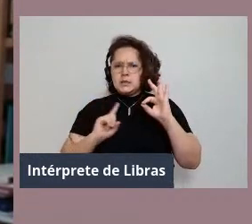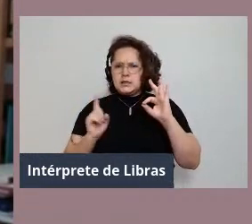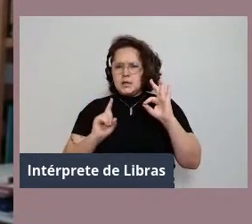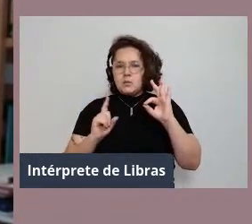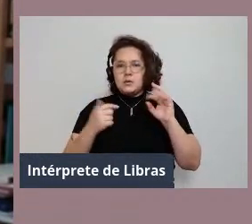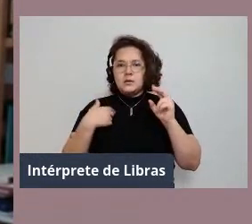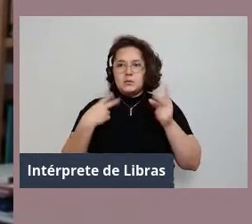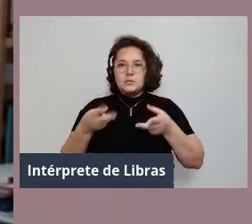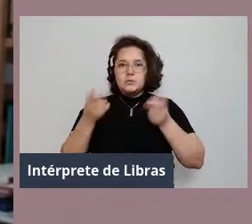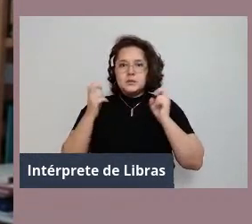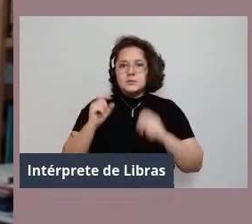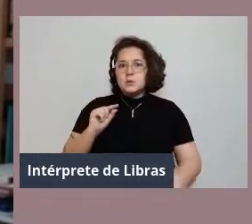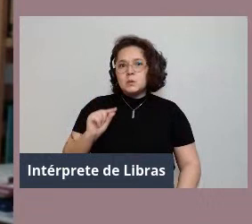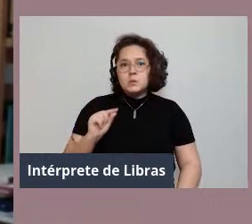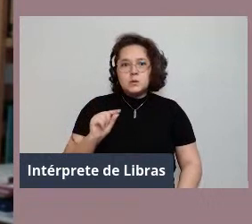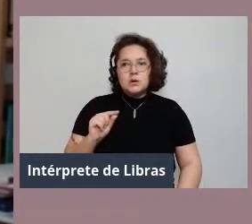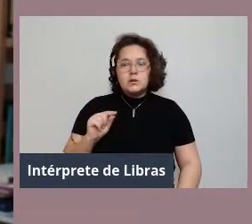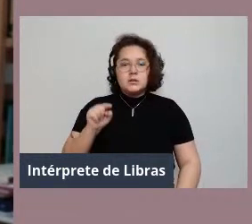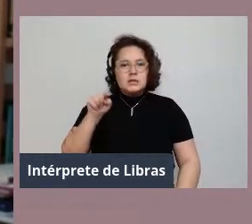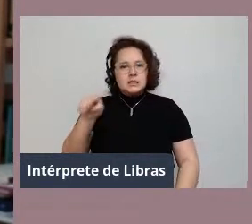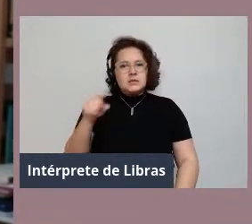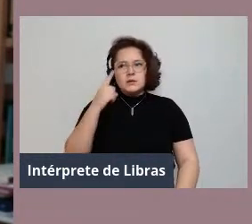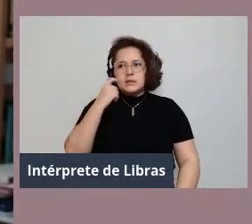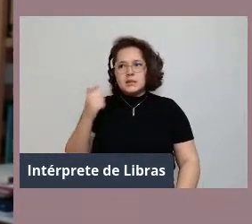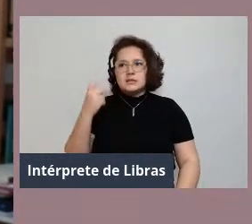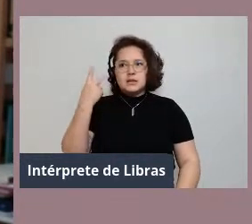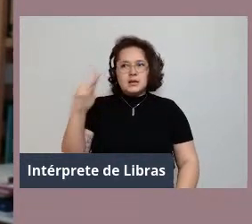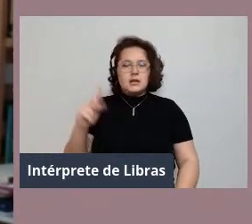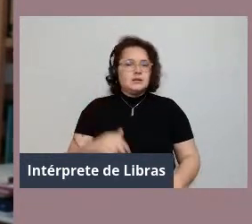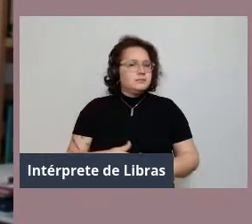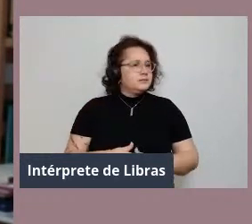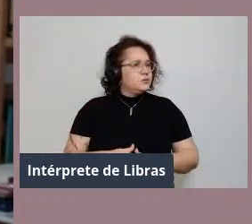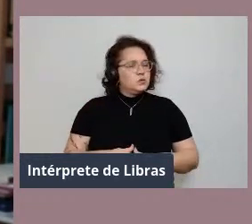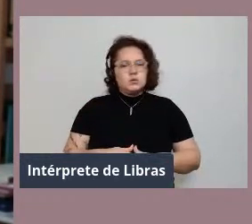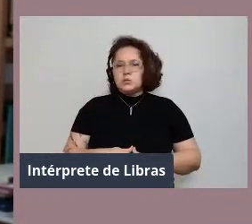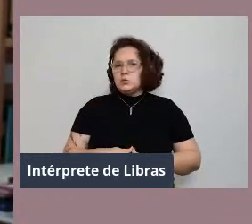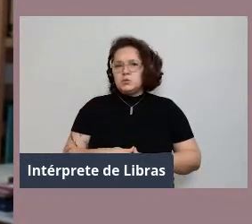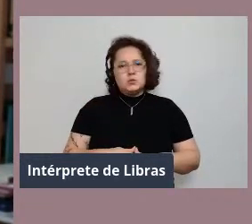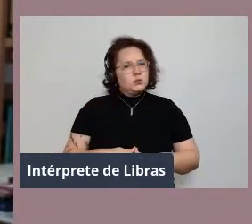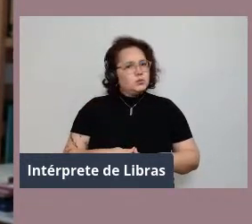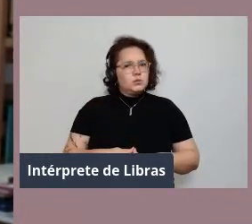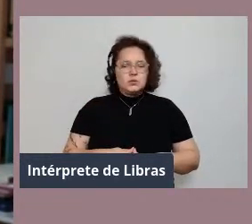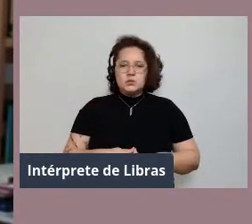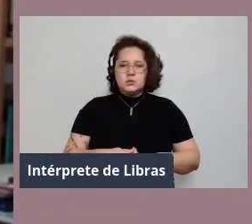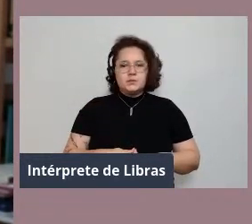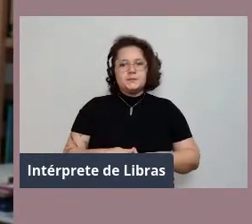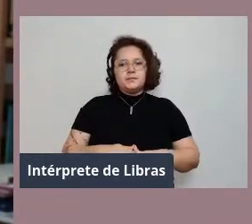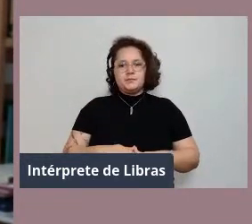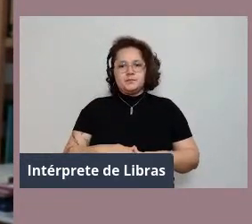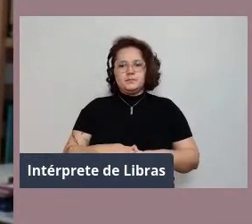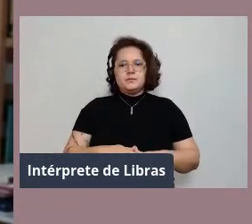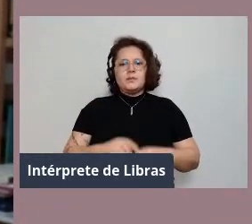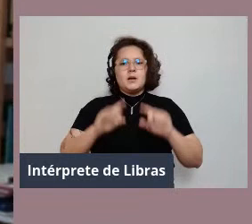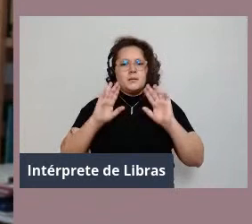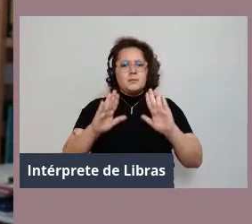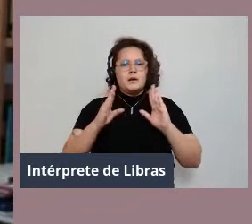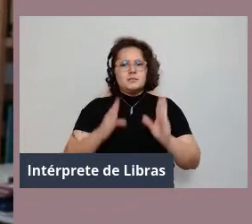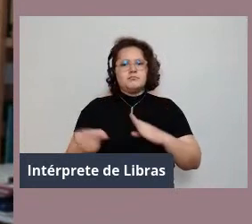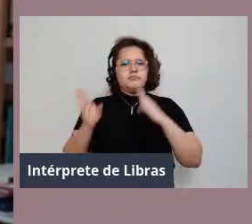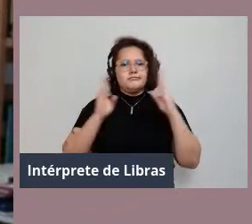perceber que nada disso a interessava, em nada. Por outro lado, notei uma